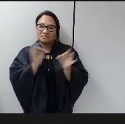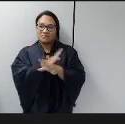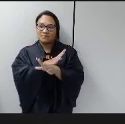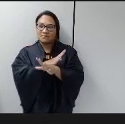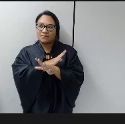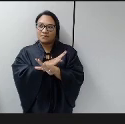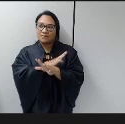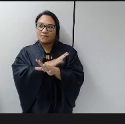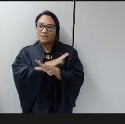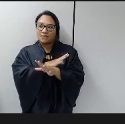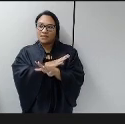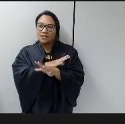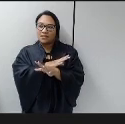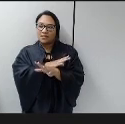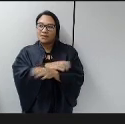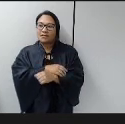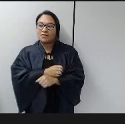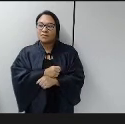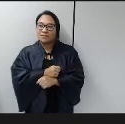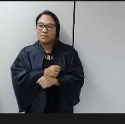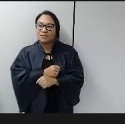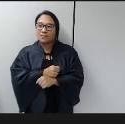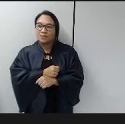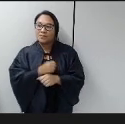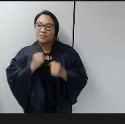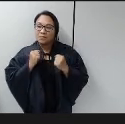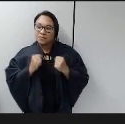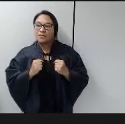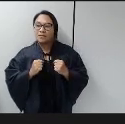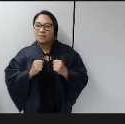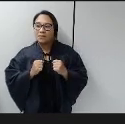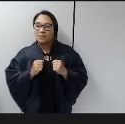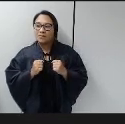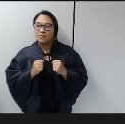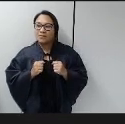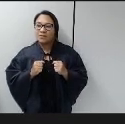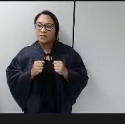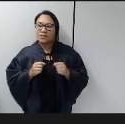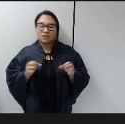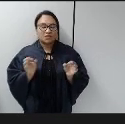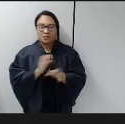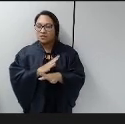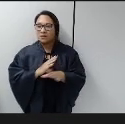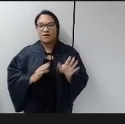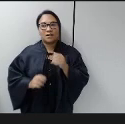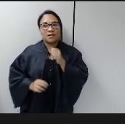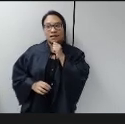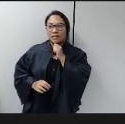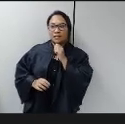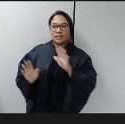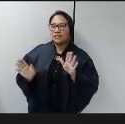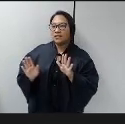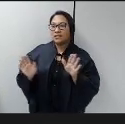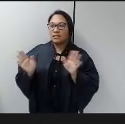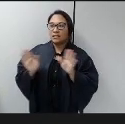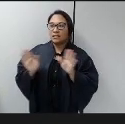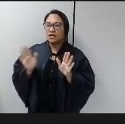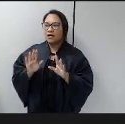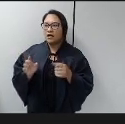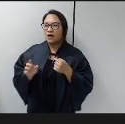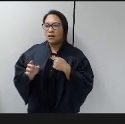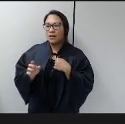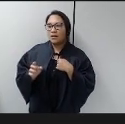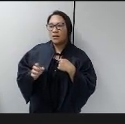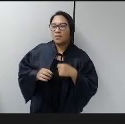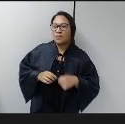Tá? Pode ser? Ah, então não encerrou ainda. Não, vamos contar o cronômetro e eu vou acionar, tá? Tá, então